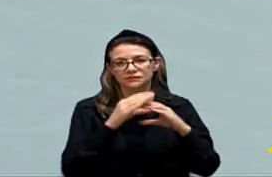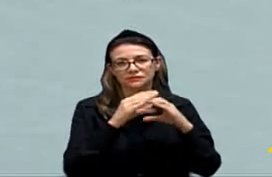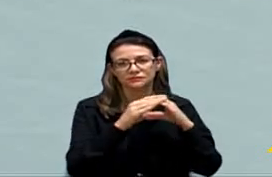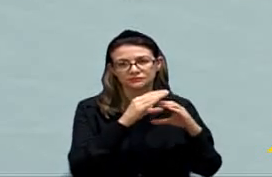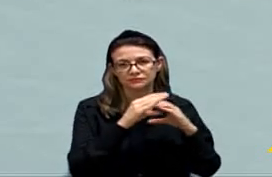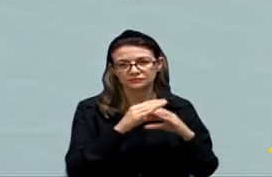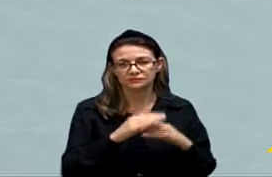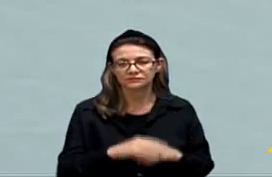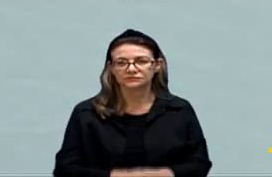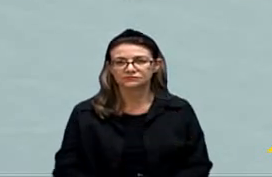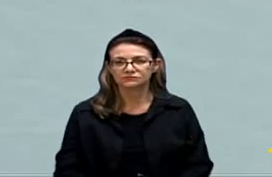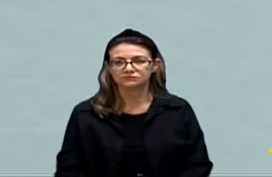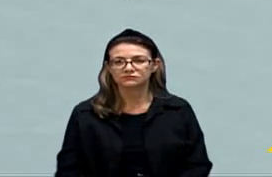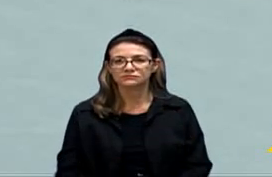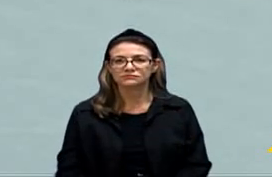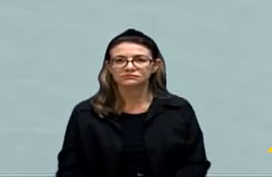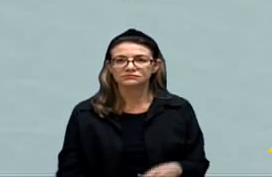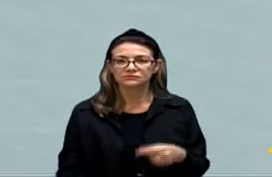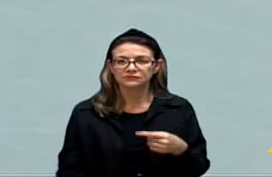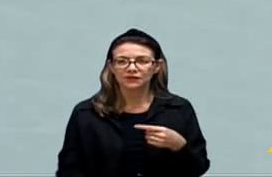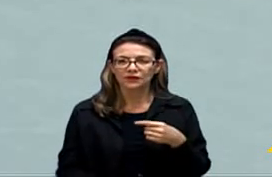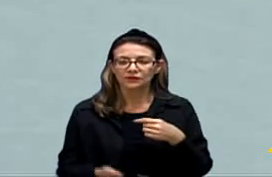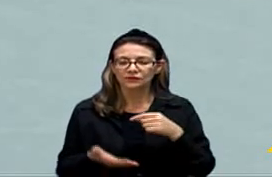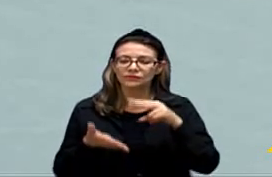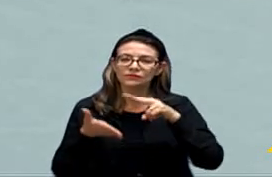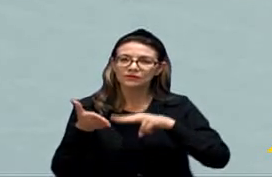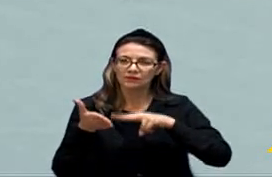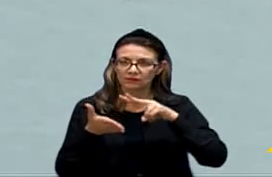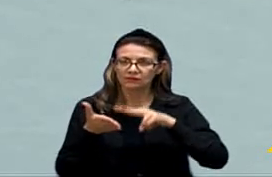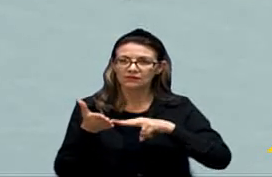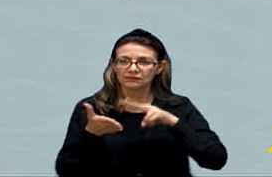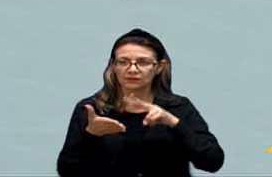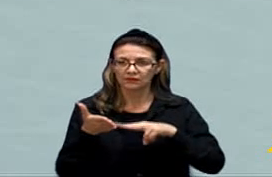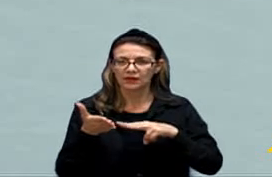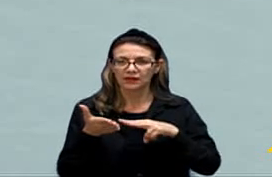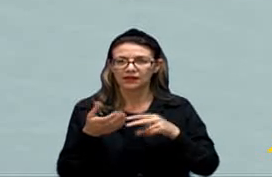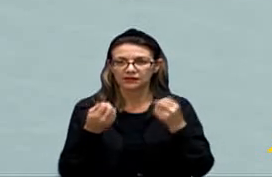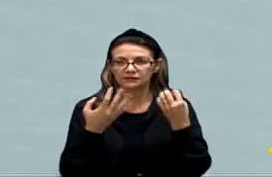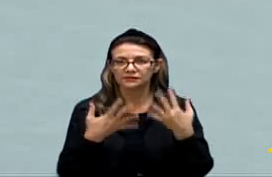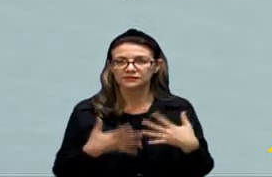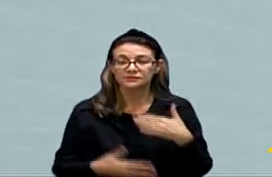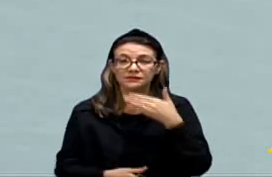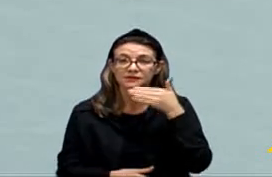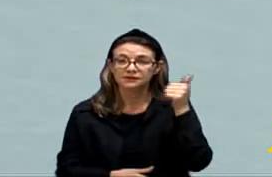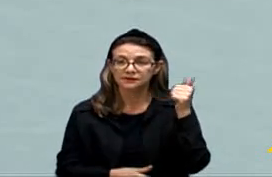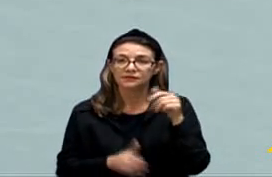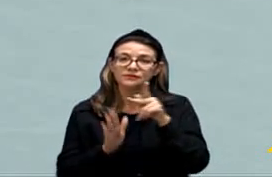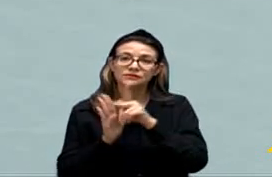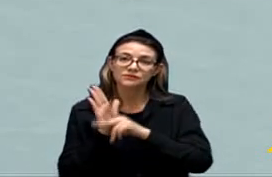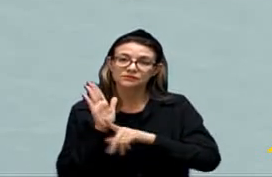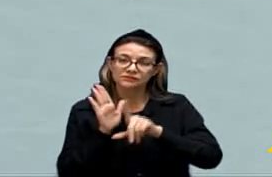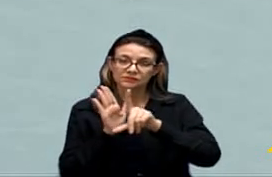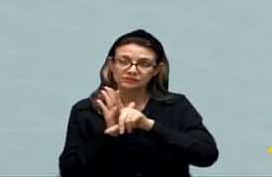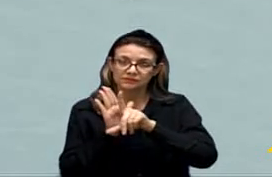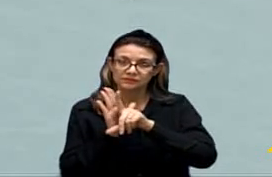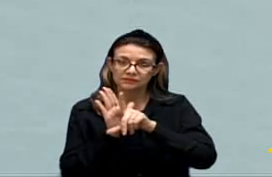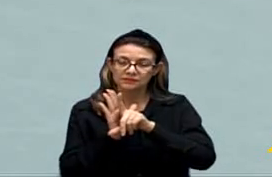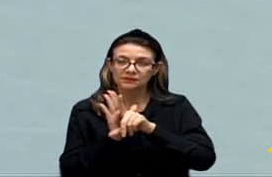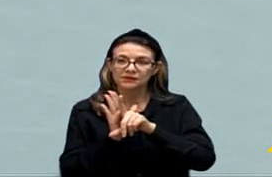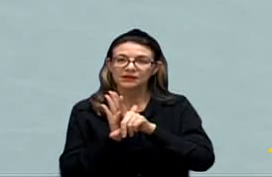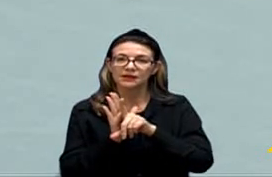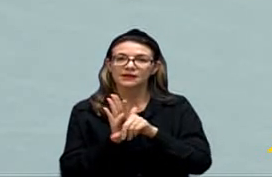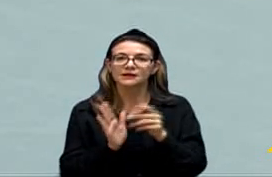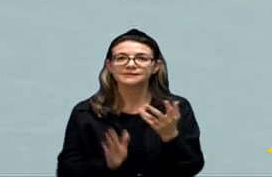eu vou fazer a leitura de um de um texto que trata um pouquinho dessa questão o projeto de lei busca estabelecer como critério